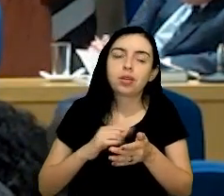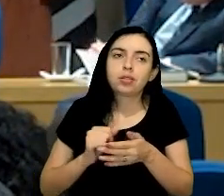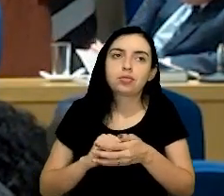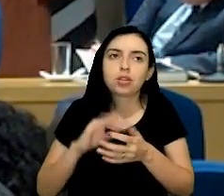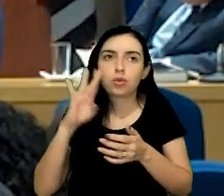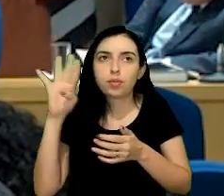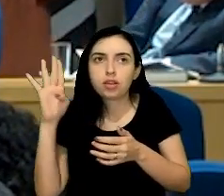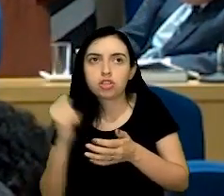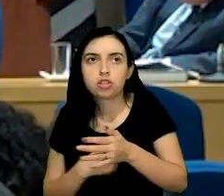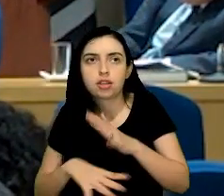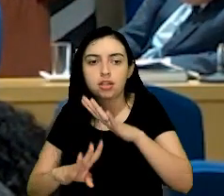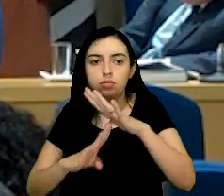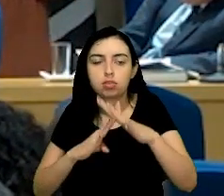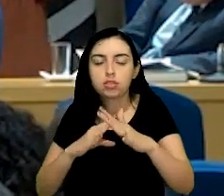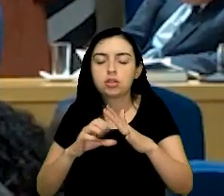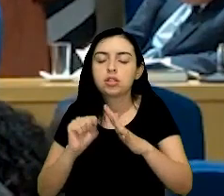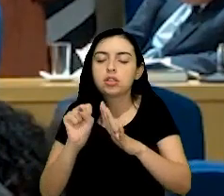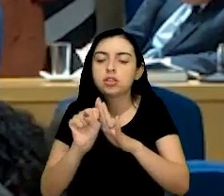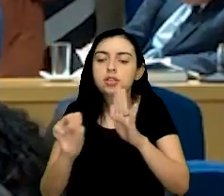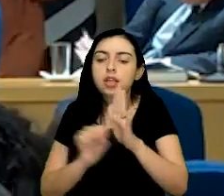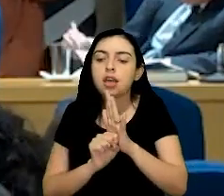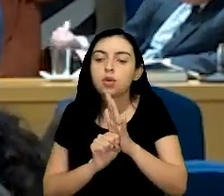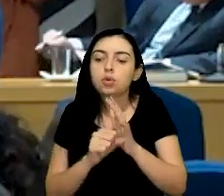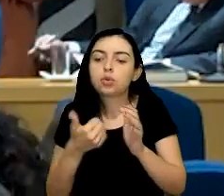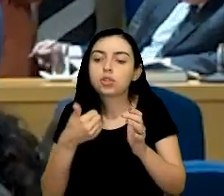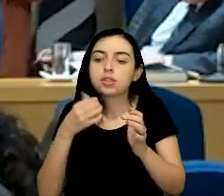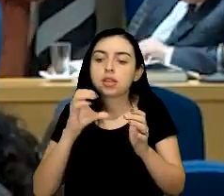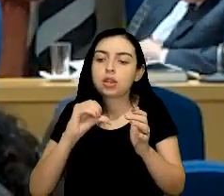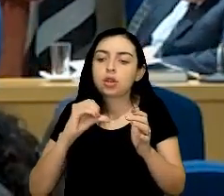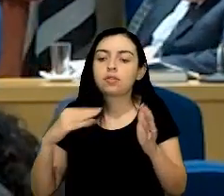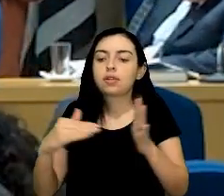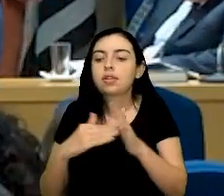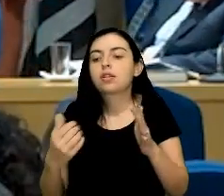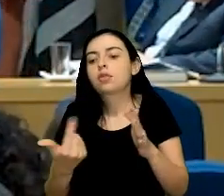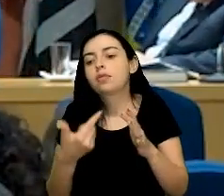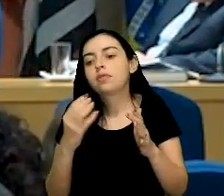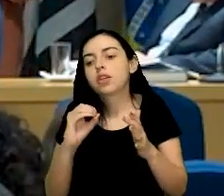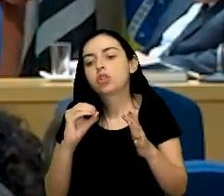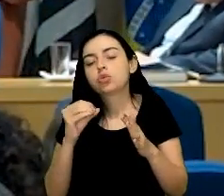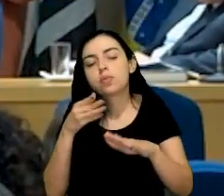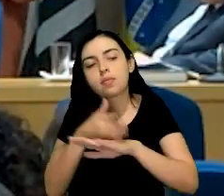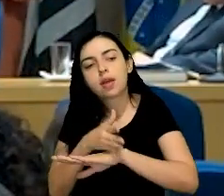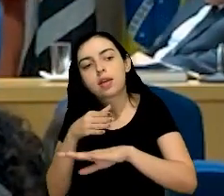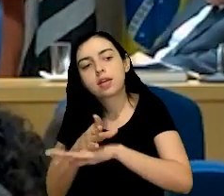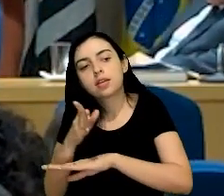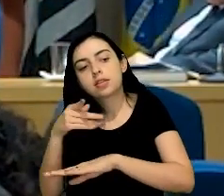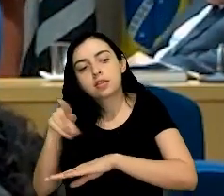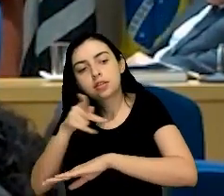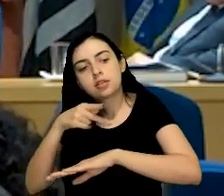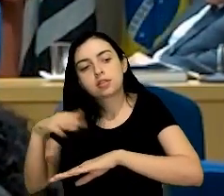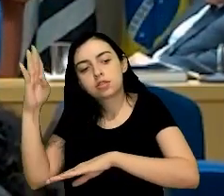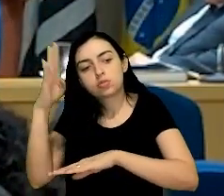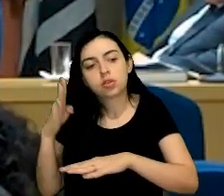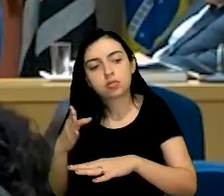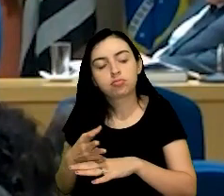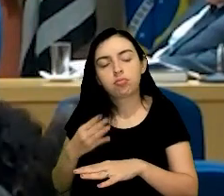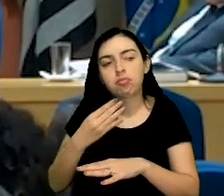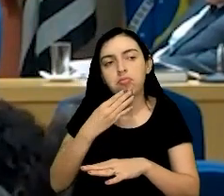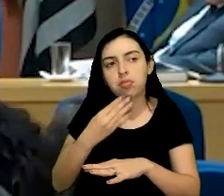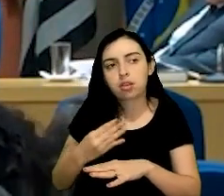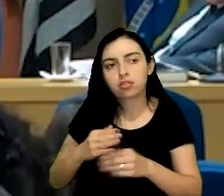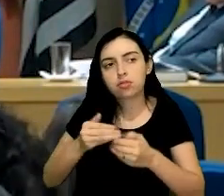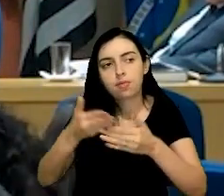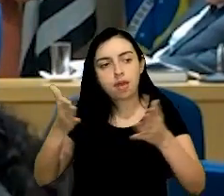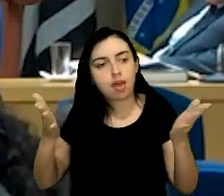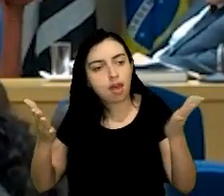XIX para o XX, o Brasil como um país de destino migratório, é o país da vocação migrante, o país de braços abertos, é um país